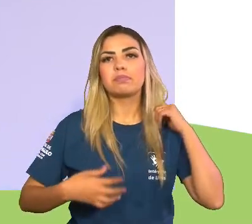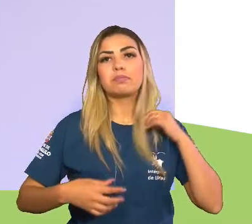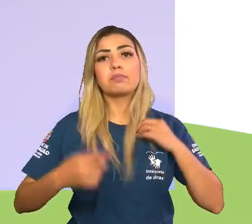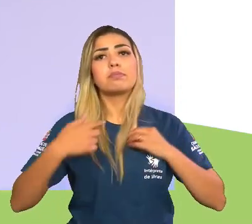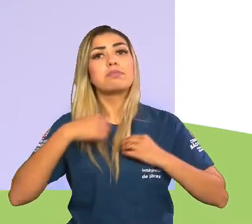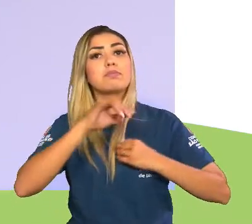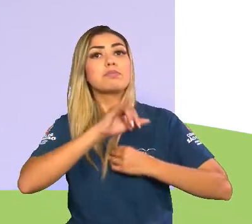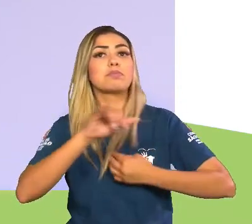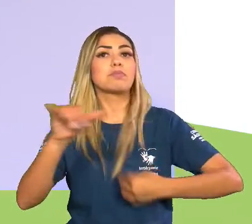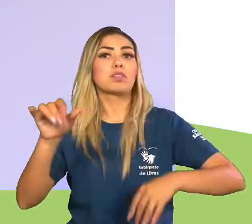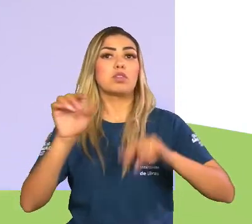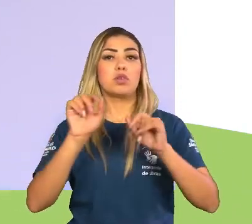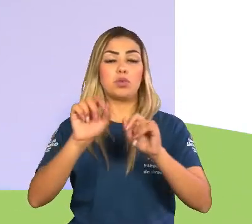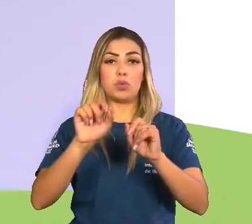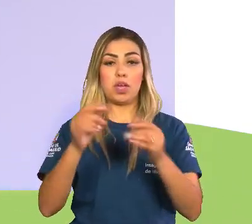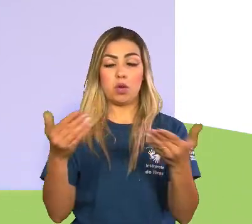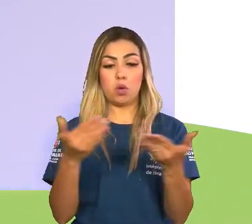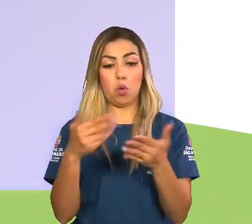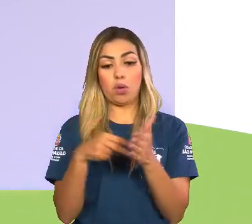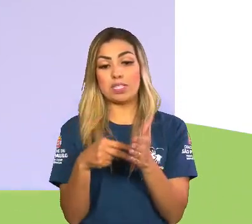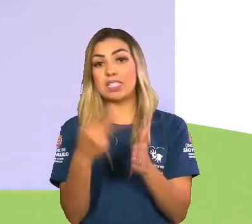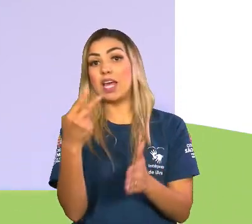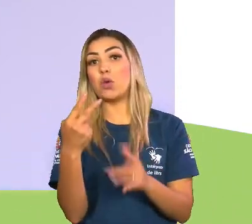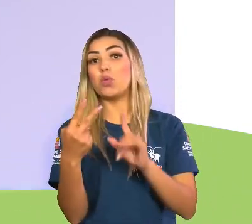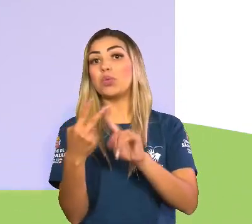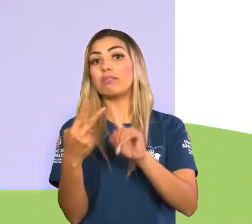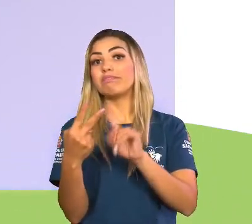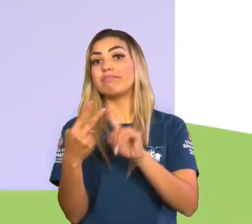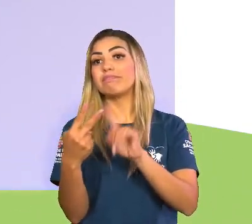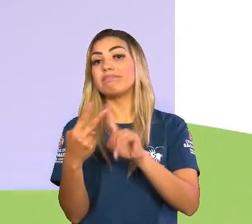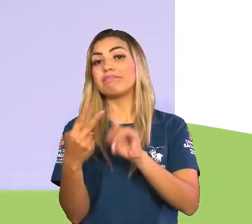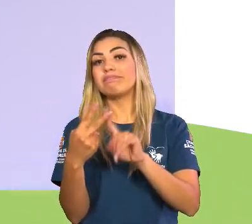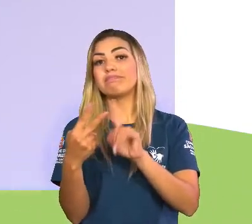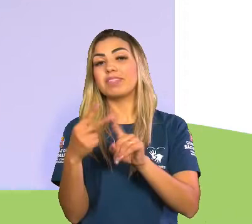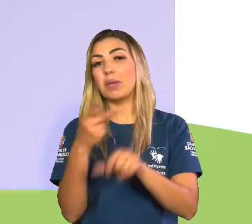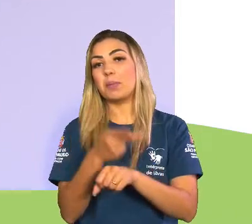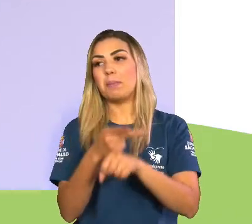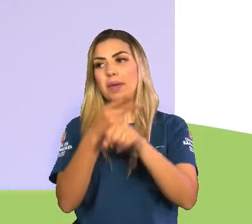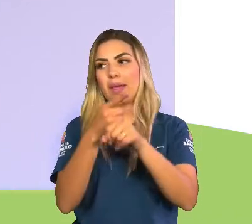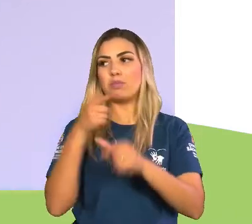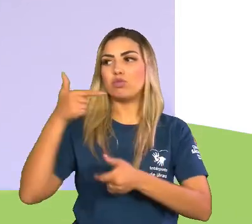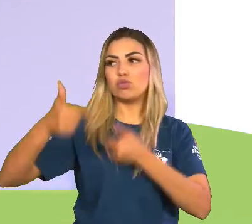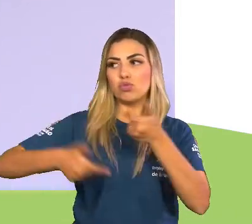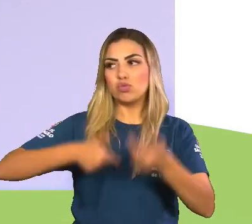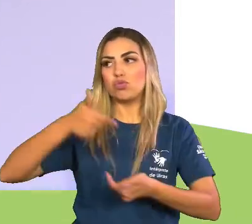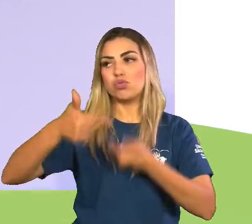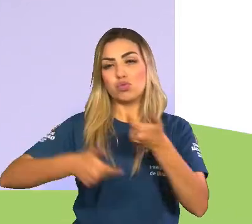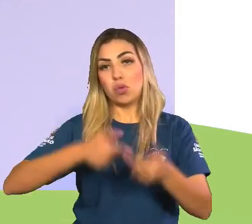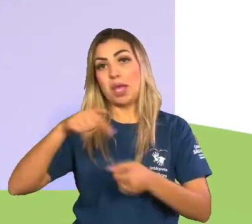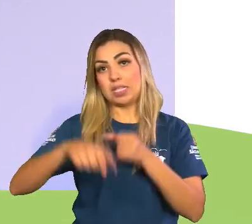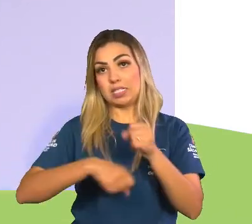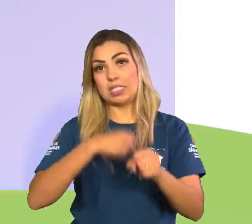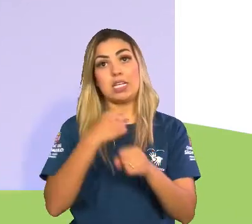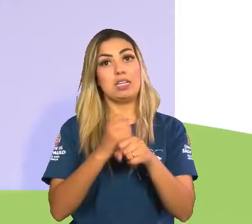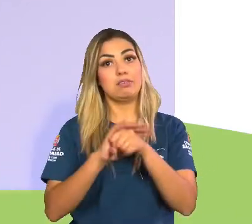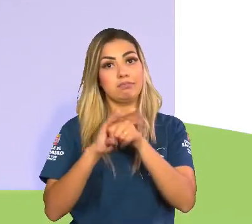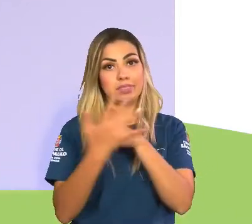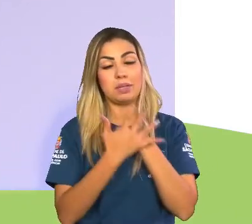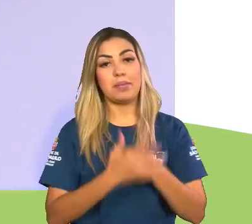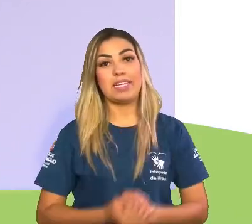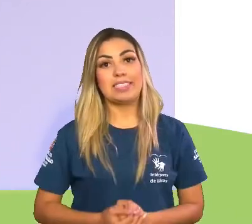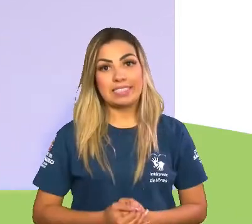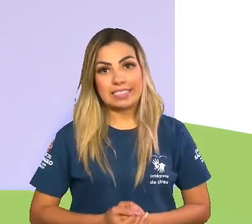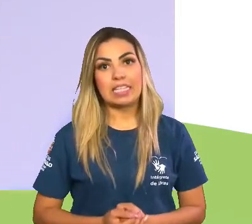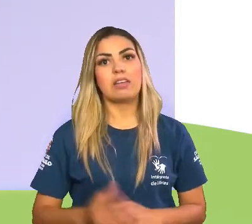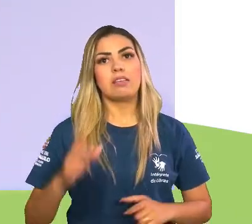medo de errar que o segundo premiado dessa noite nunca trabalhou tanto quanto nesse ano e meio de pandemia. Aliás, em